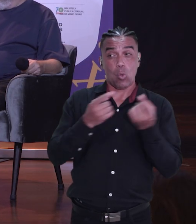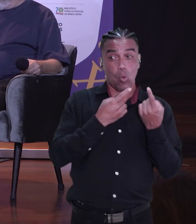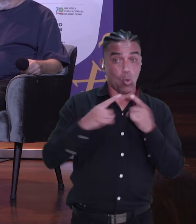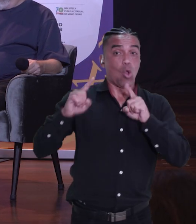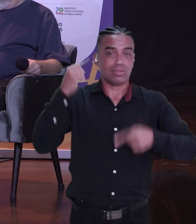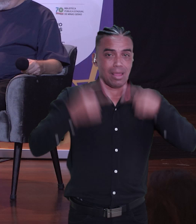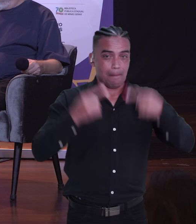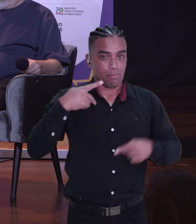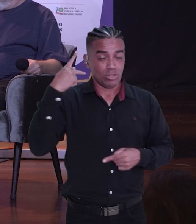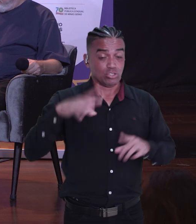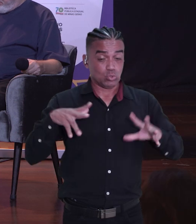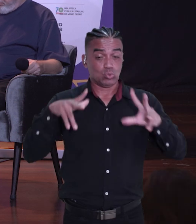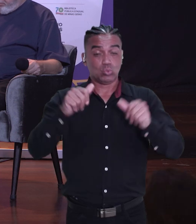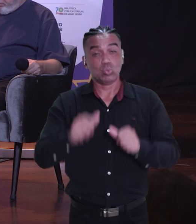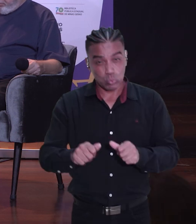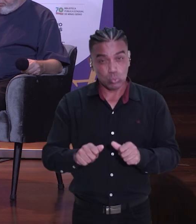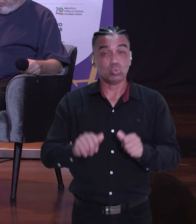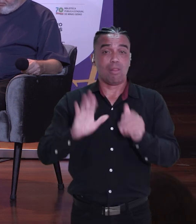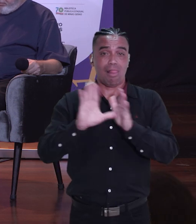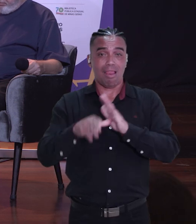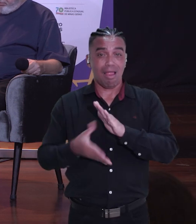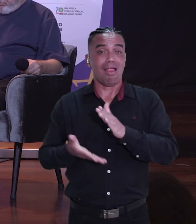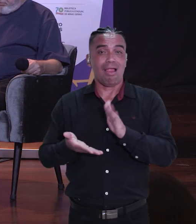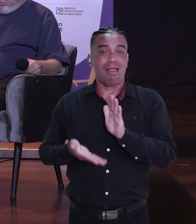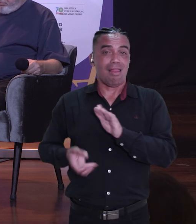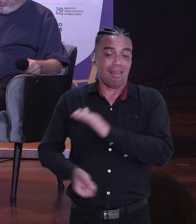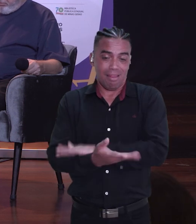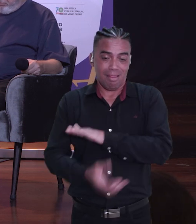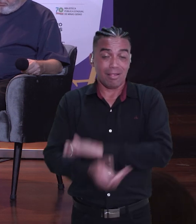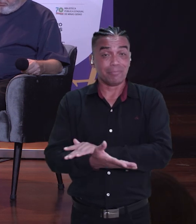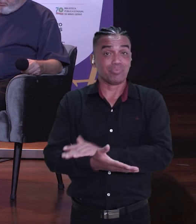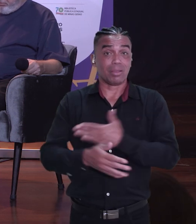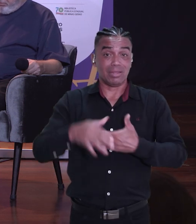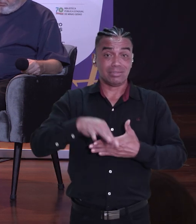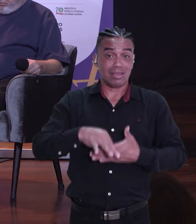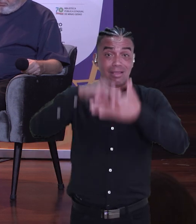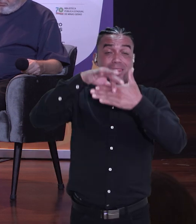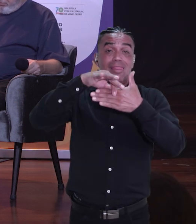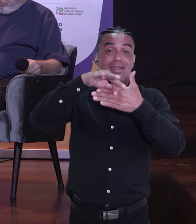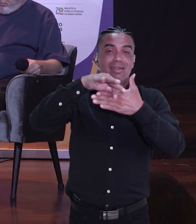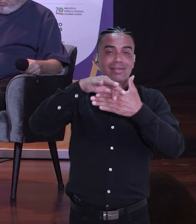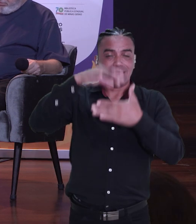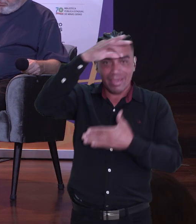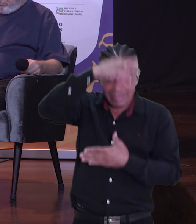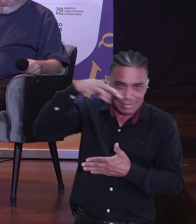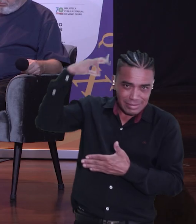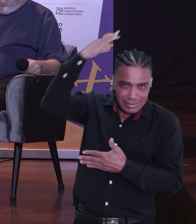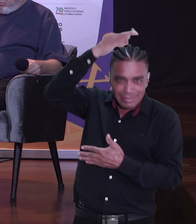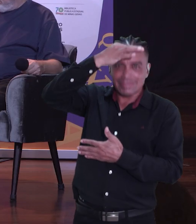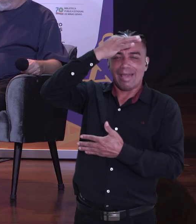contra a política, né, demonstrar que todos os políticos são ladrões, para que apareça um líder, né, um